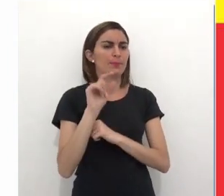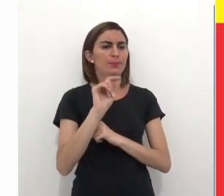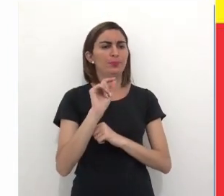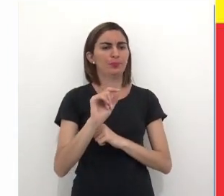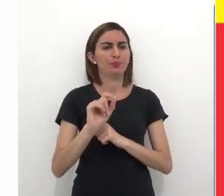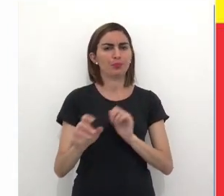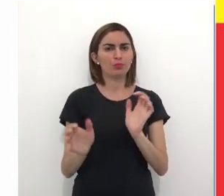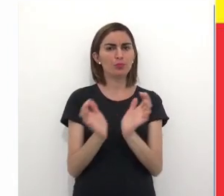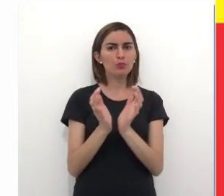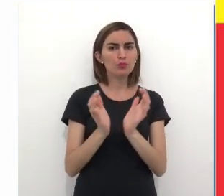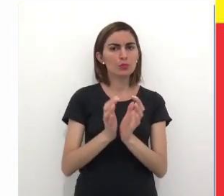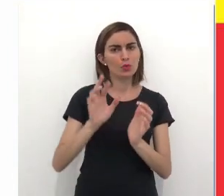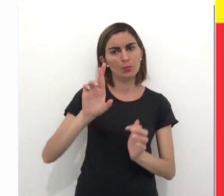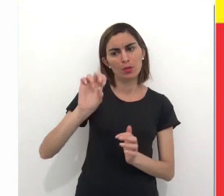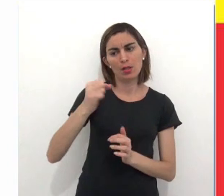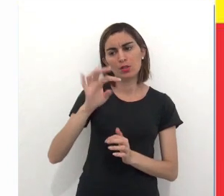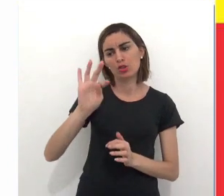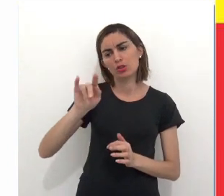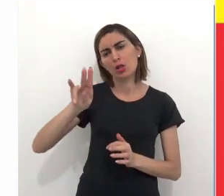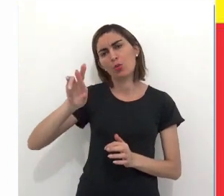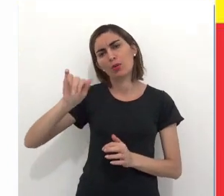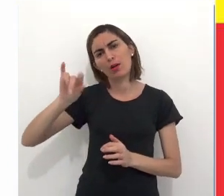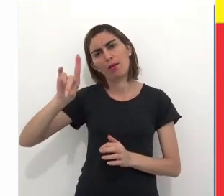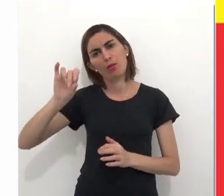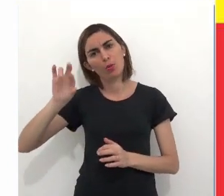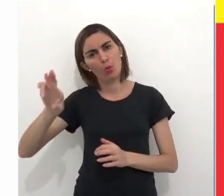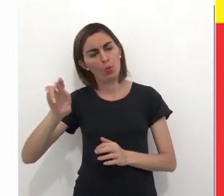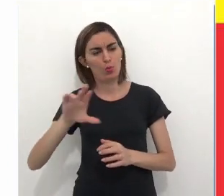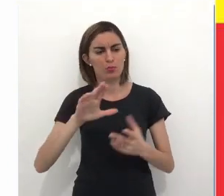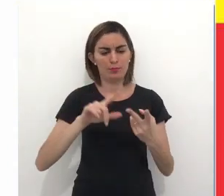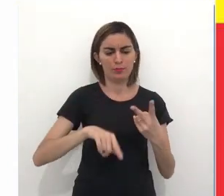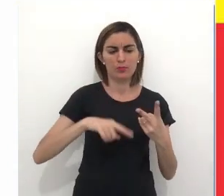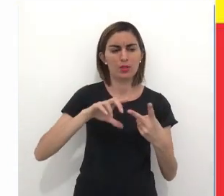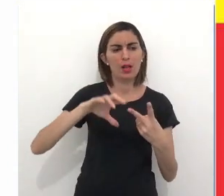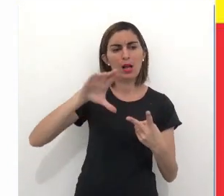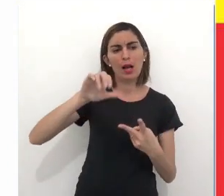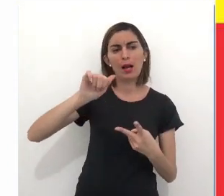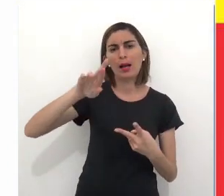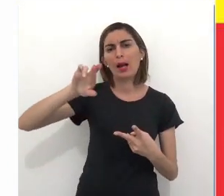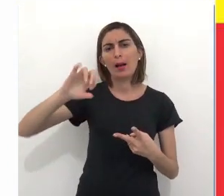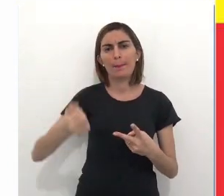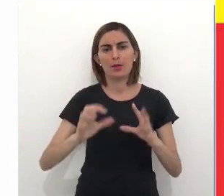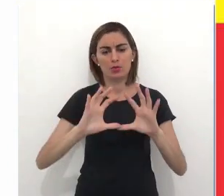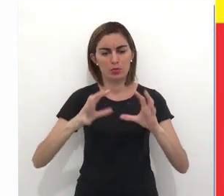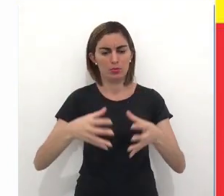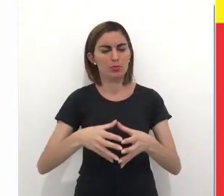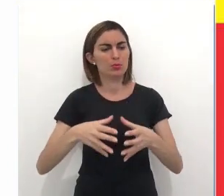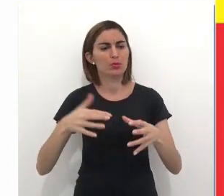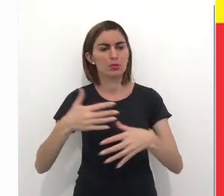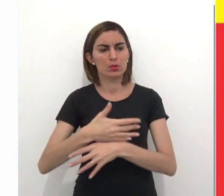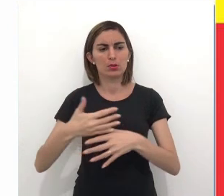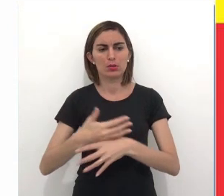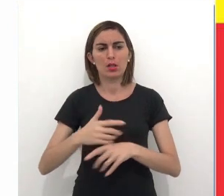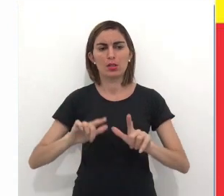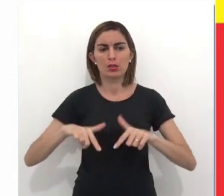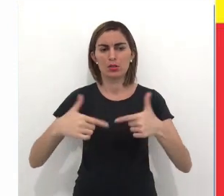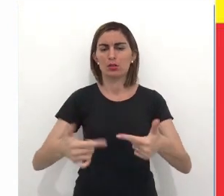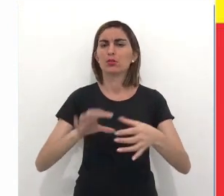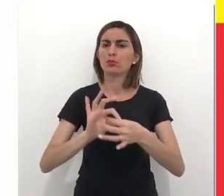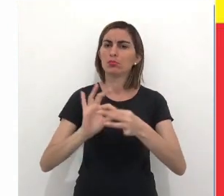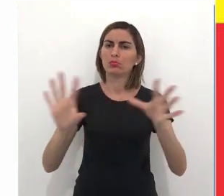ao quê? Ao Partido Restaurador. Já os cabras, organizados na sociedade zelosos